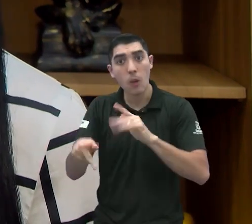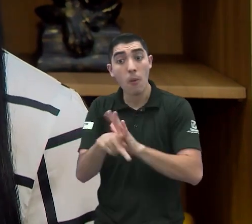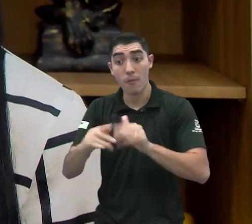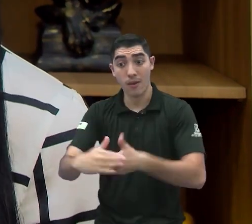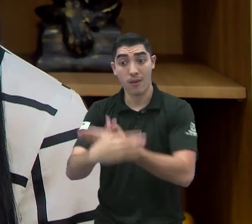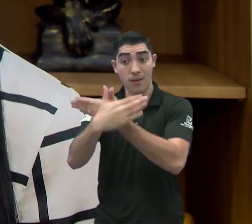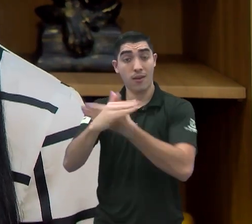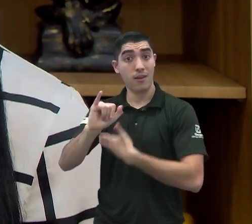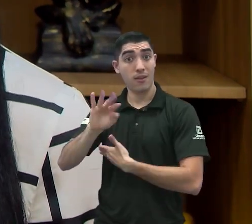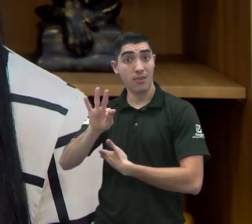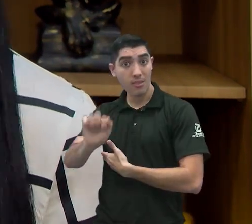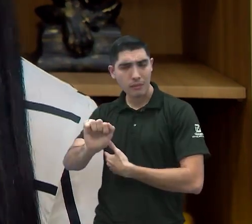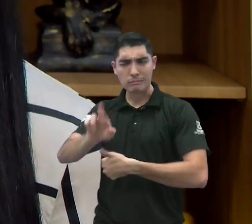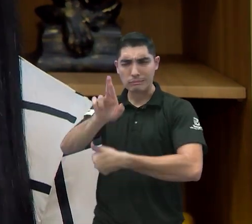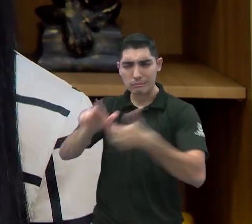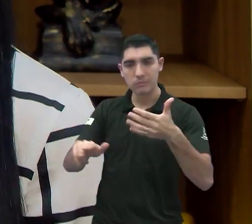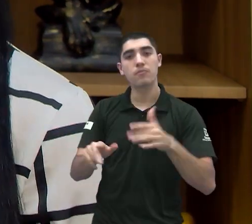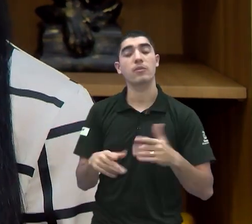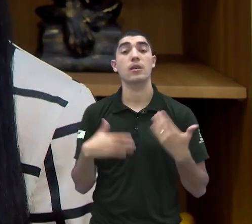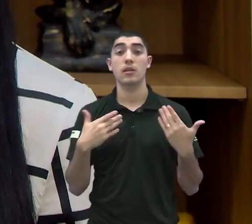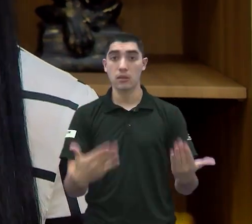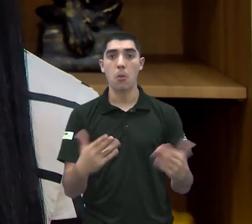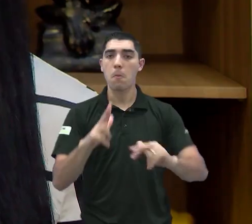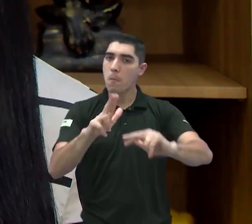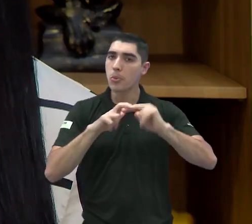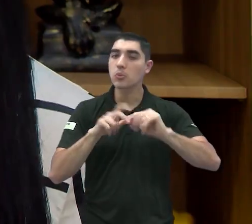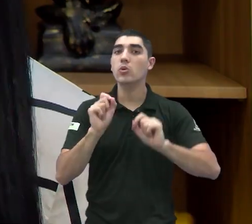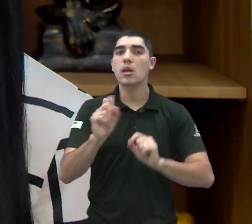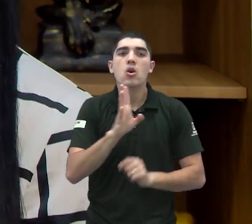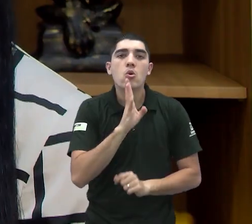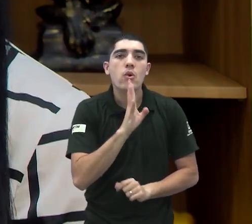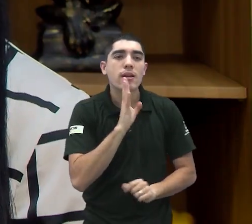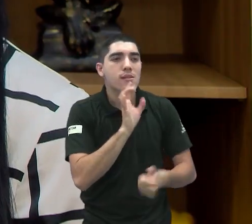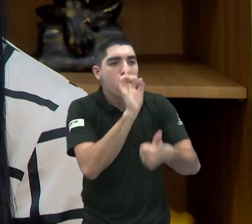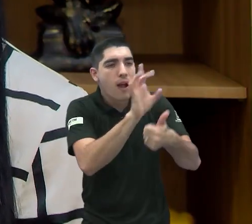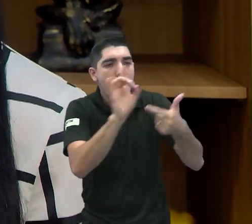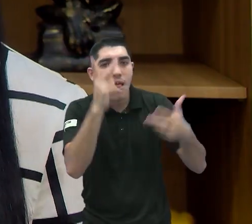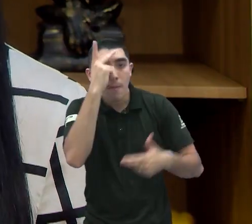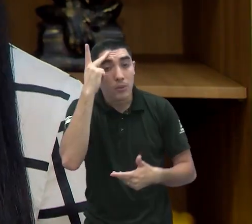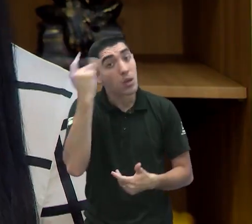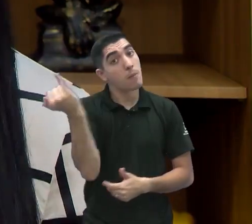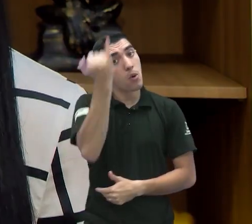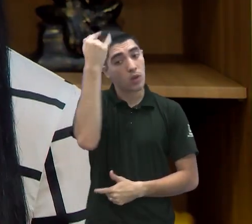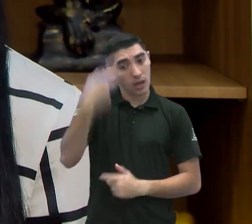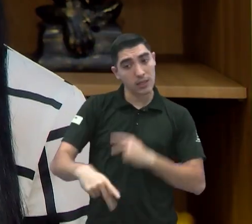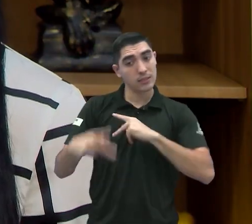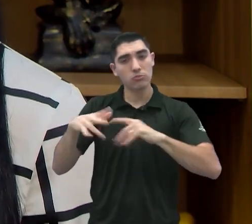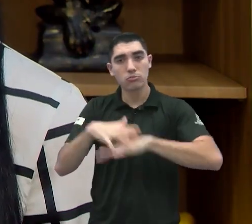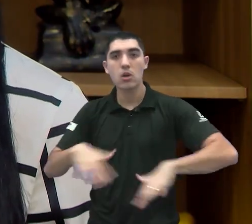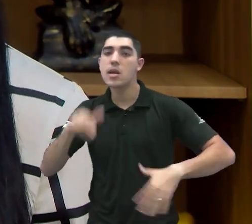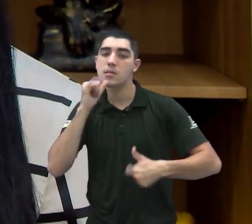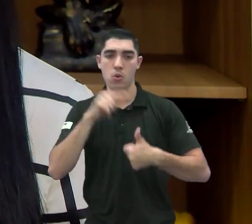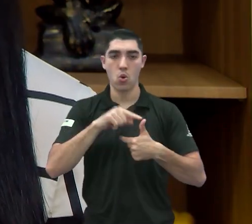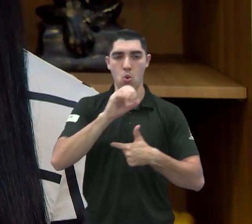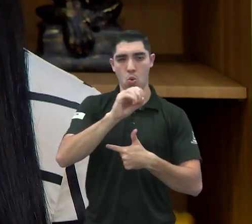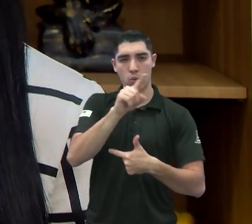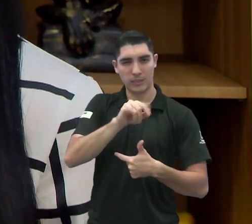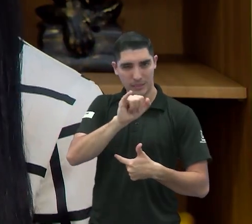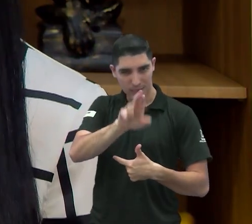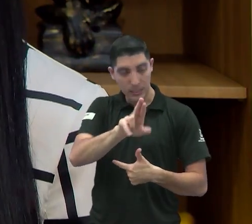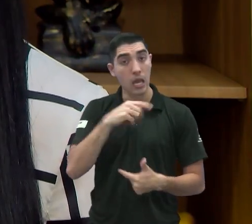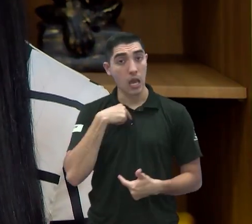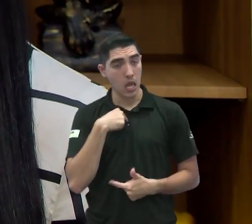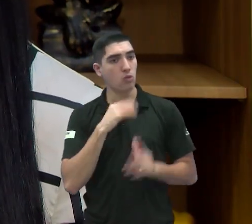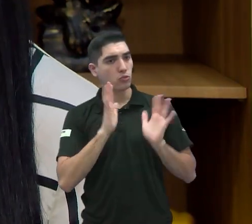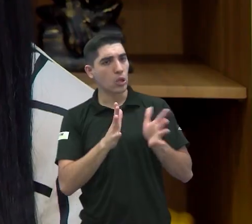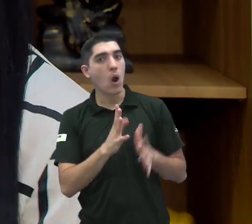precisa reconhecer pessoas. E quando a gente reconhece pessoas, a gente reconhece a história também das pessoas na cidade de São José dos Campos. Osiris Silva, eu tive a